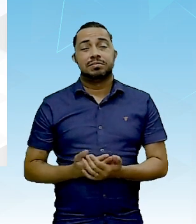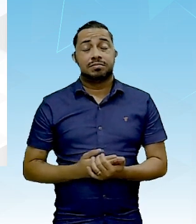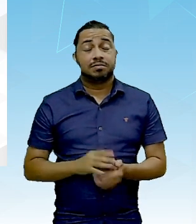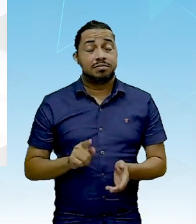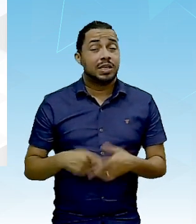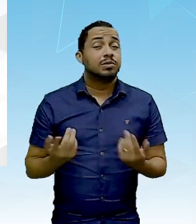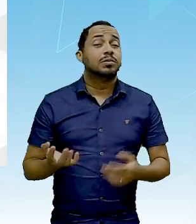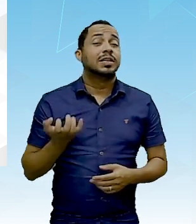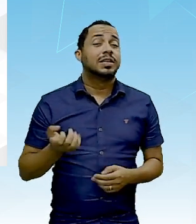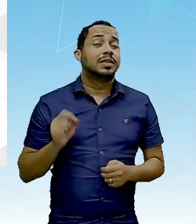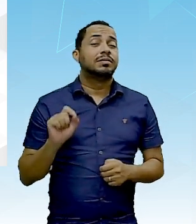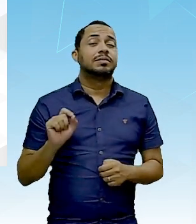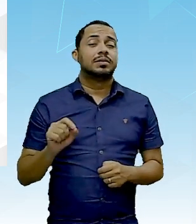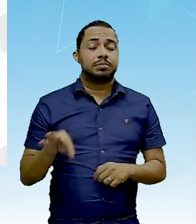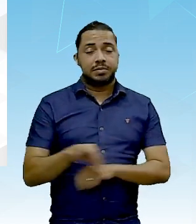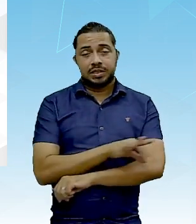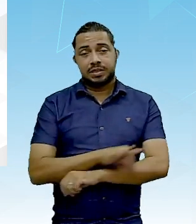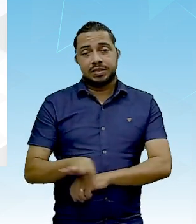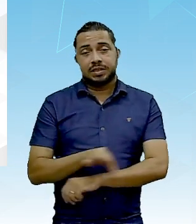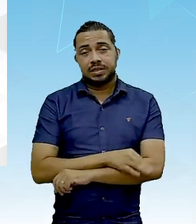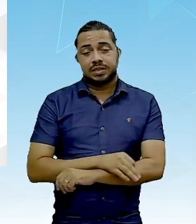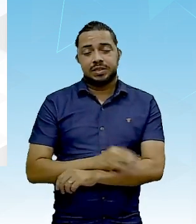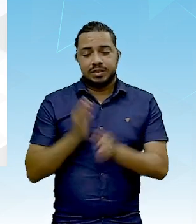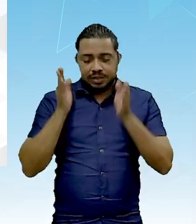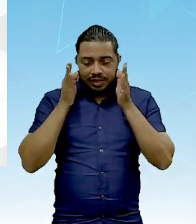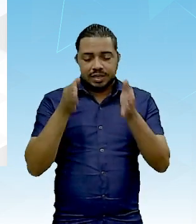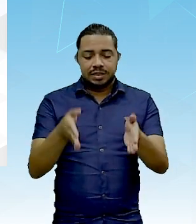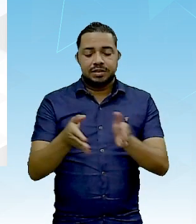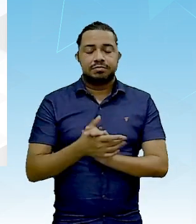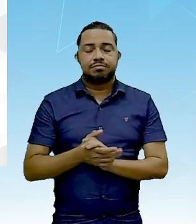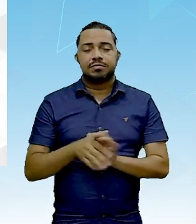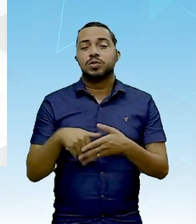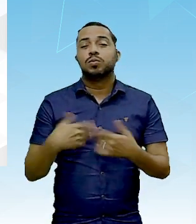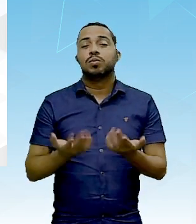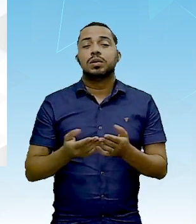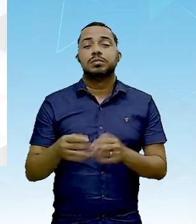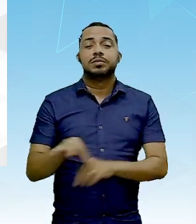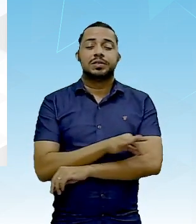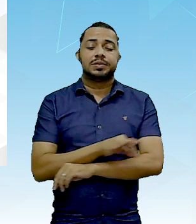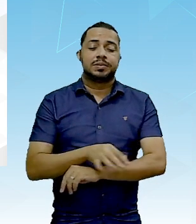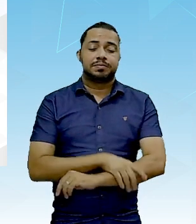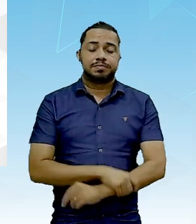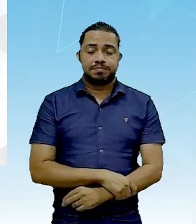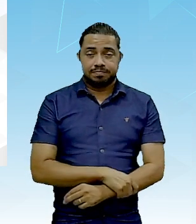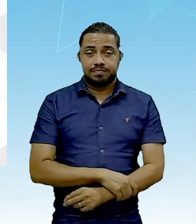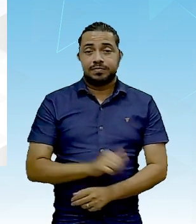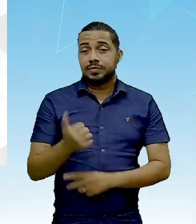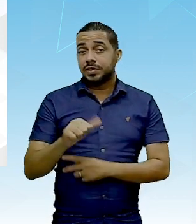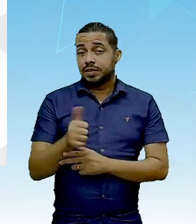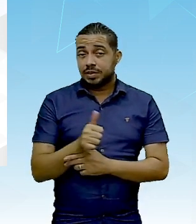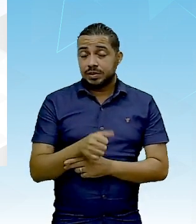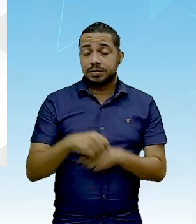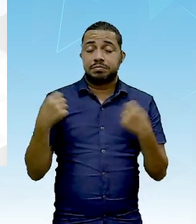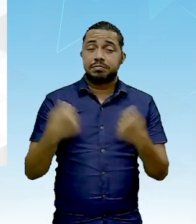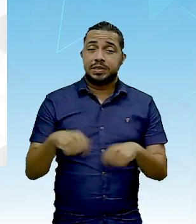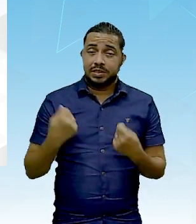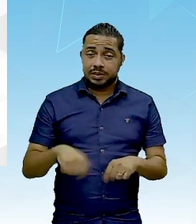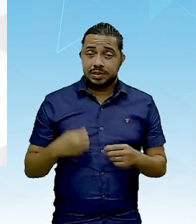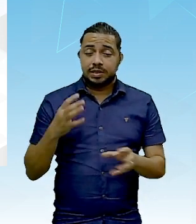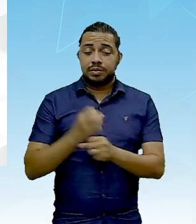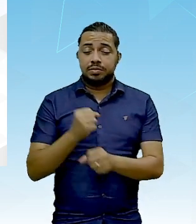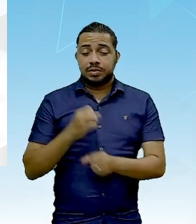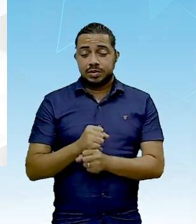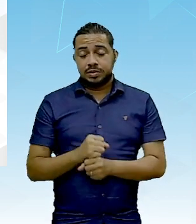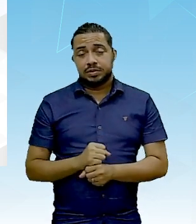que ele quer? Medida de centralidade. Então, vamos lá? Quais são as medidas de centralidade? Para analisar o gráfico, a gente vai precisar calcular a moda,